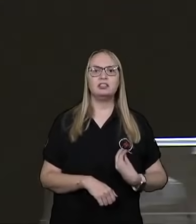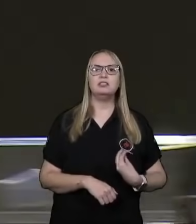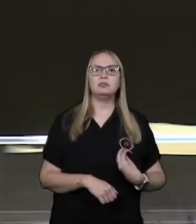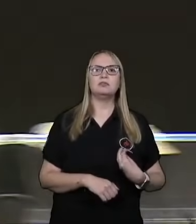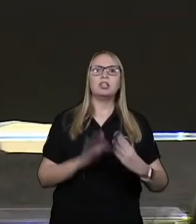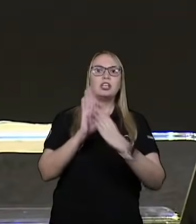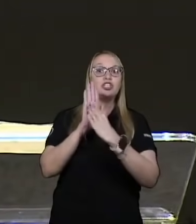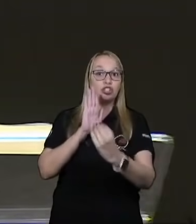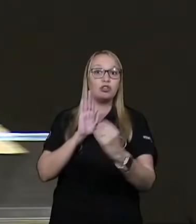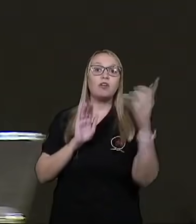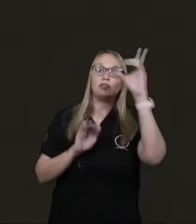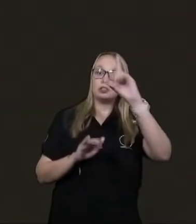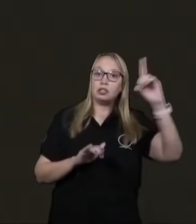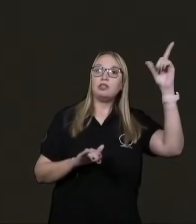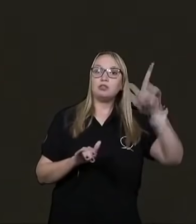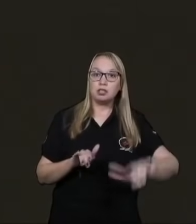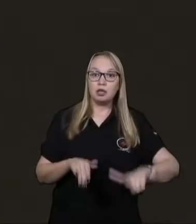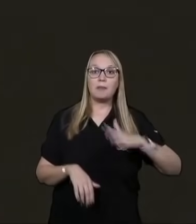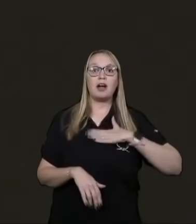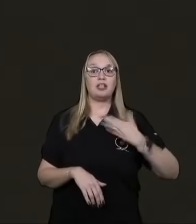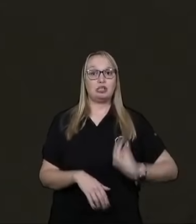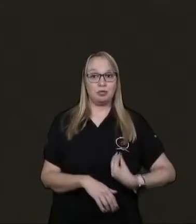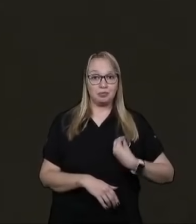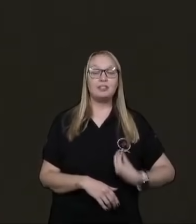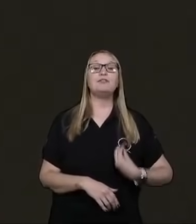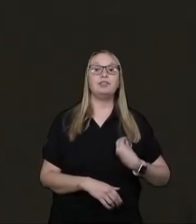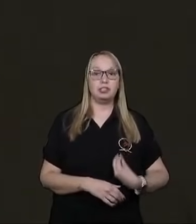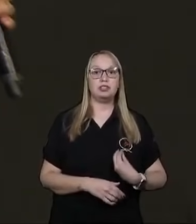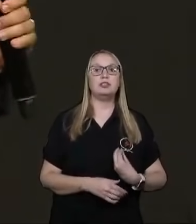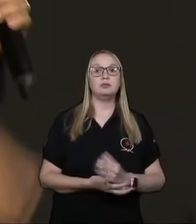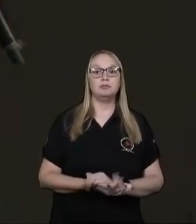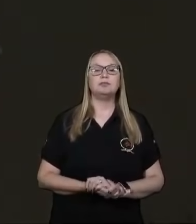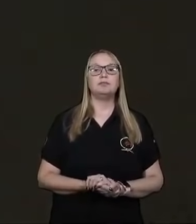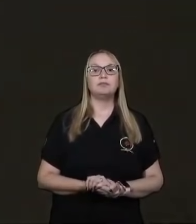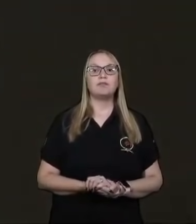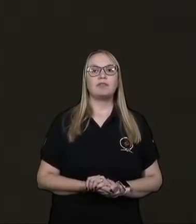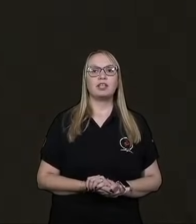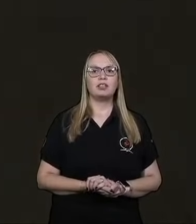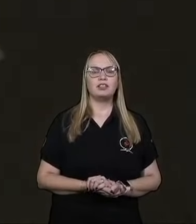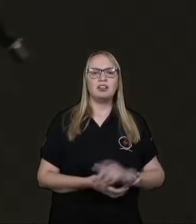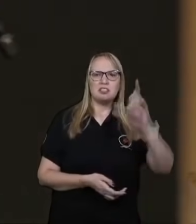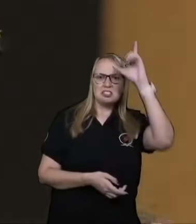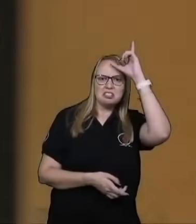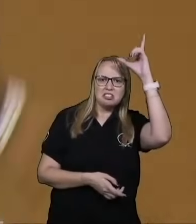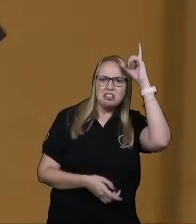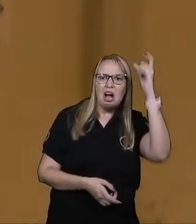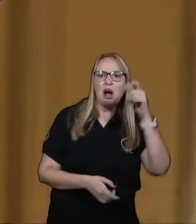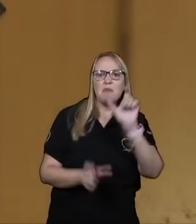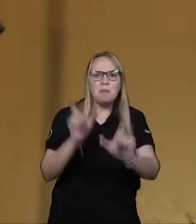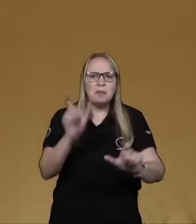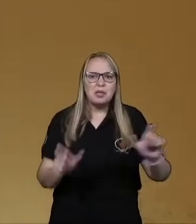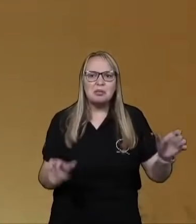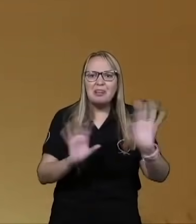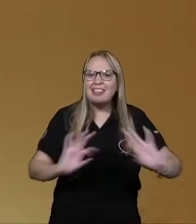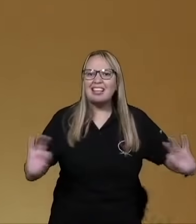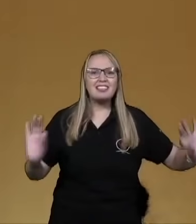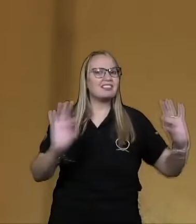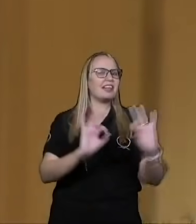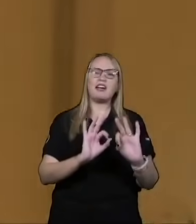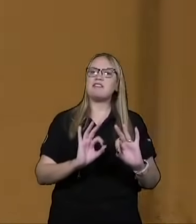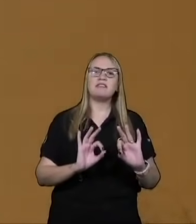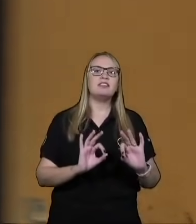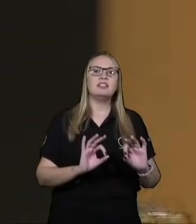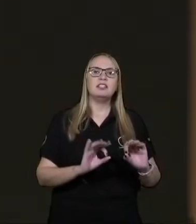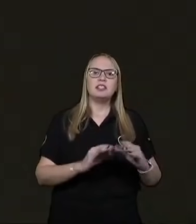E mais uma vez a quinta e não tem capeta não tem homem não tem ninguém